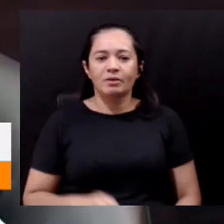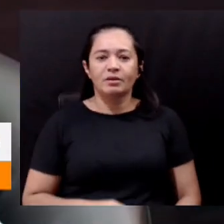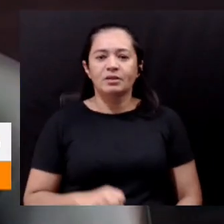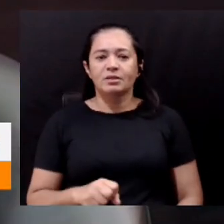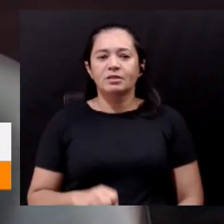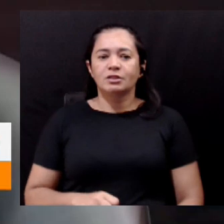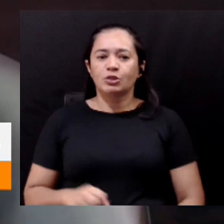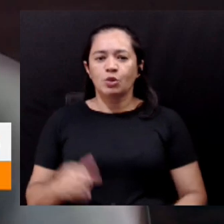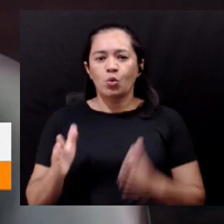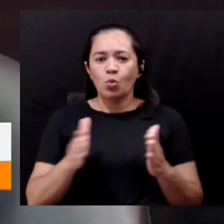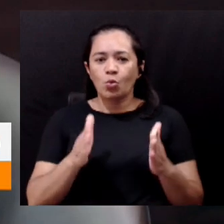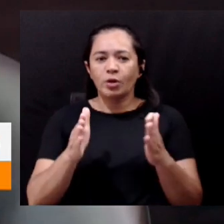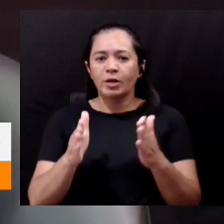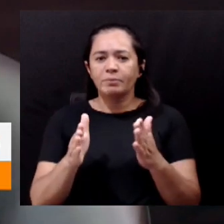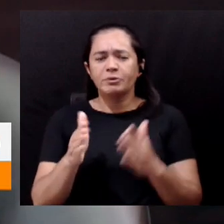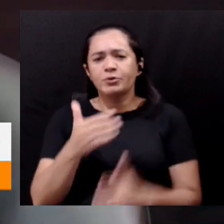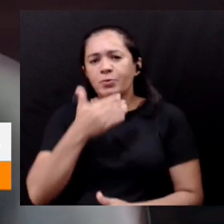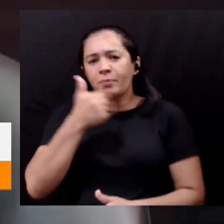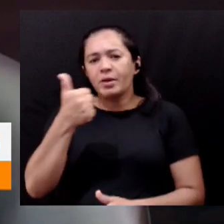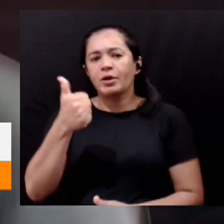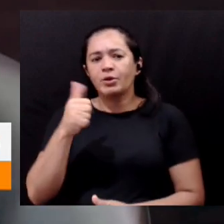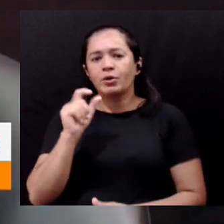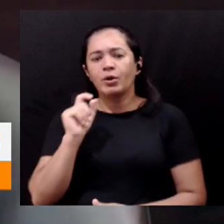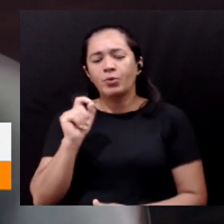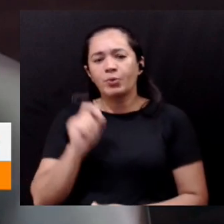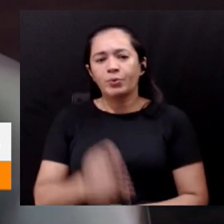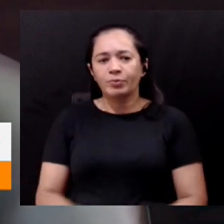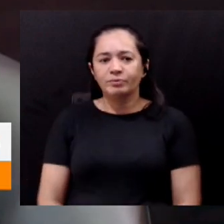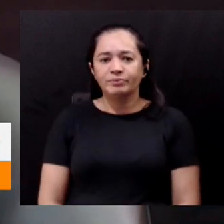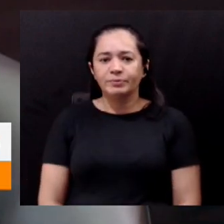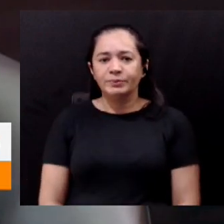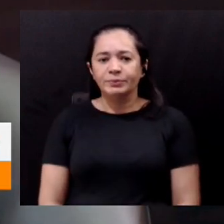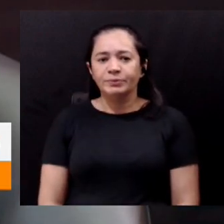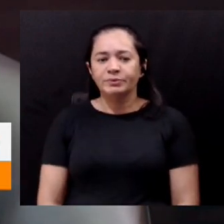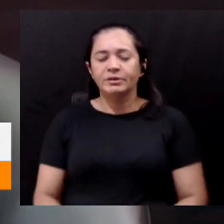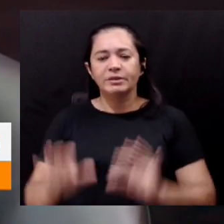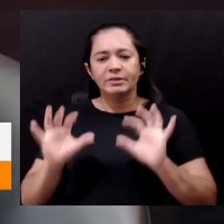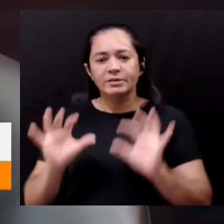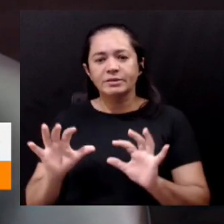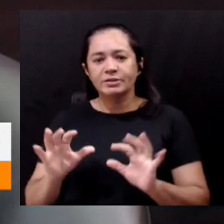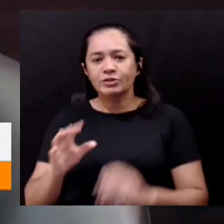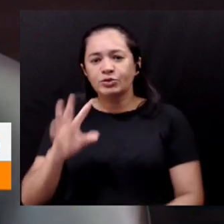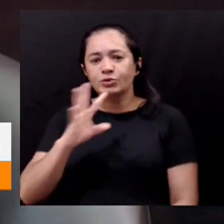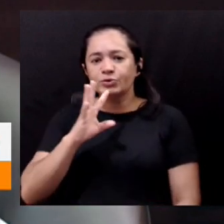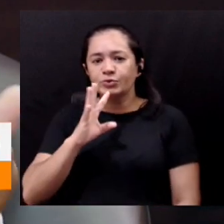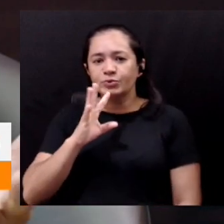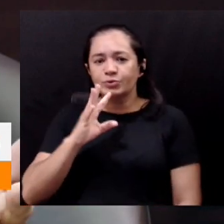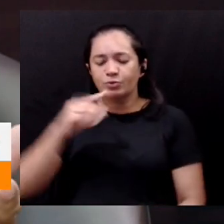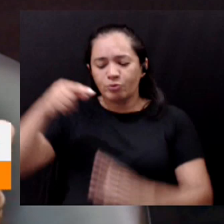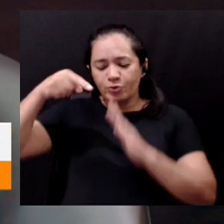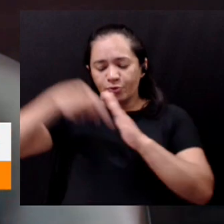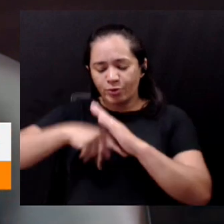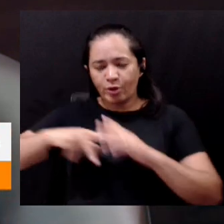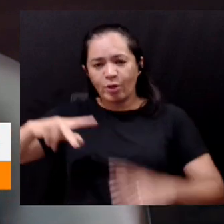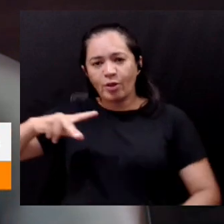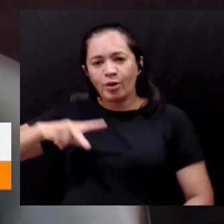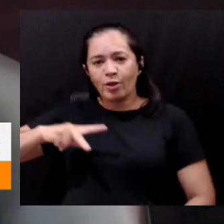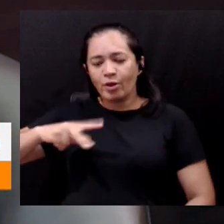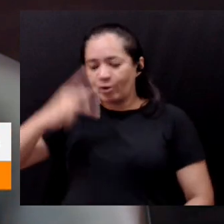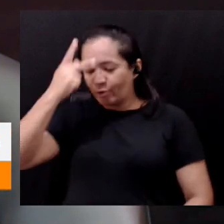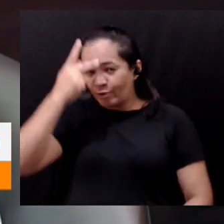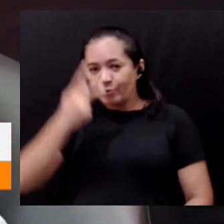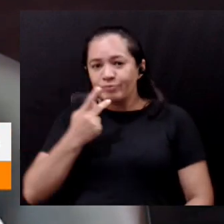melhor caminho a ser trilhado é justamente esse de autoconhecimento, né. Uhum, Porque como você mesmo disse,